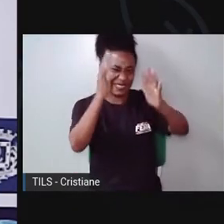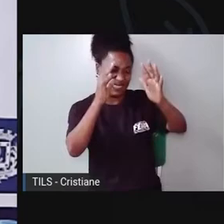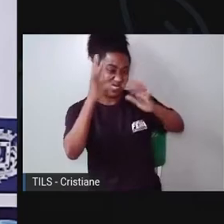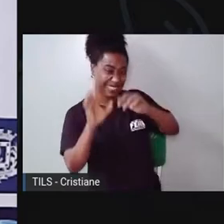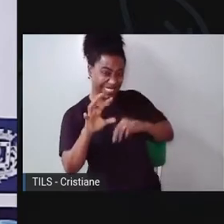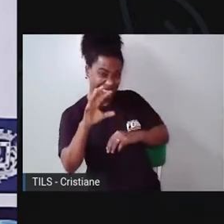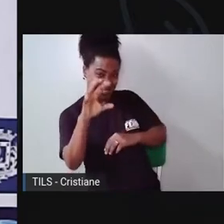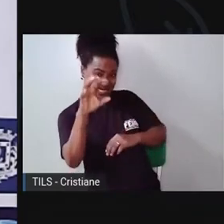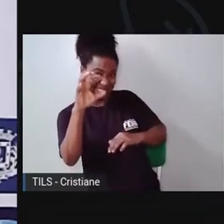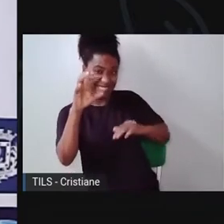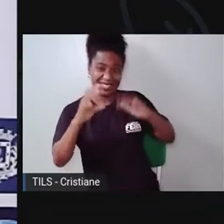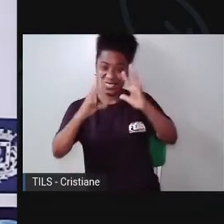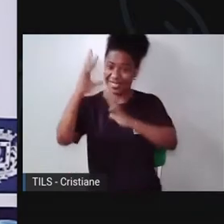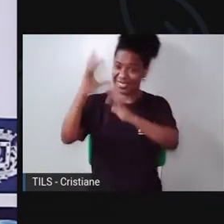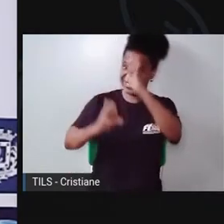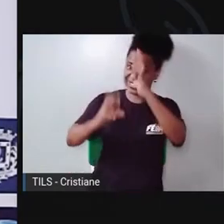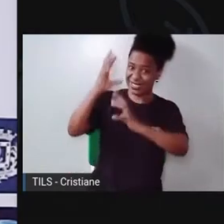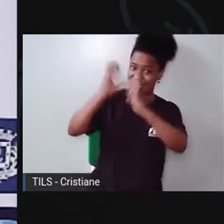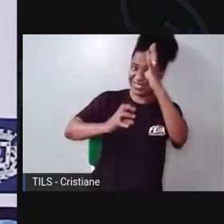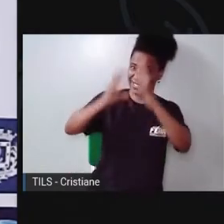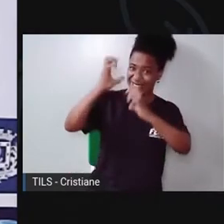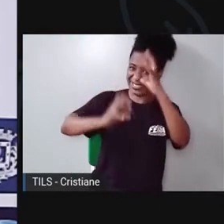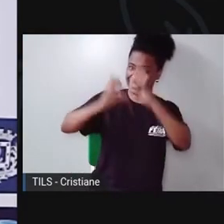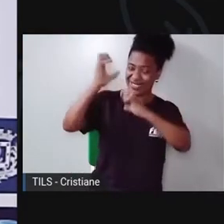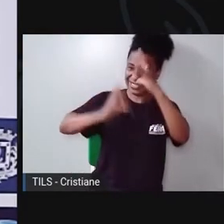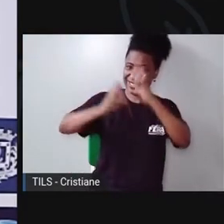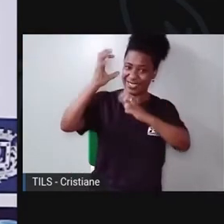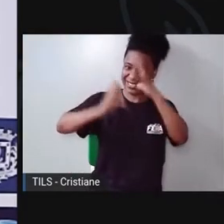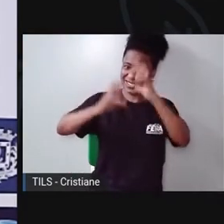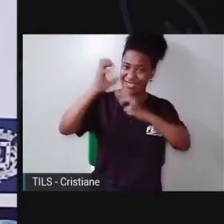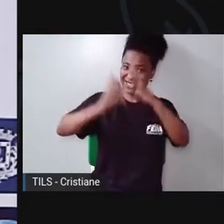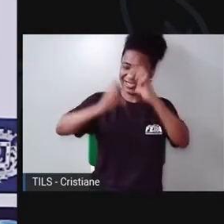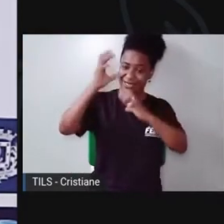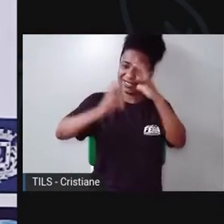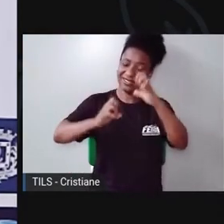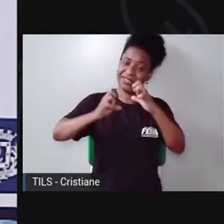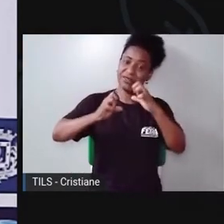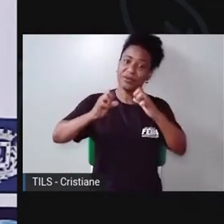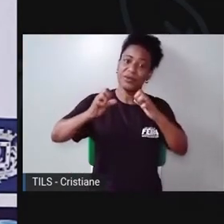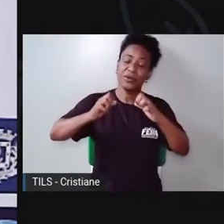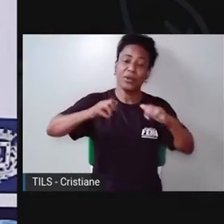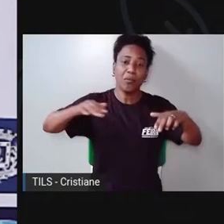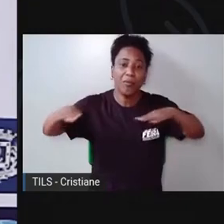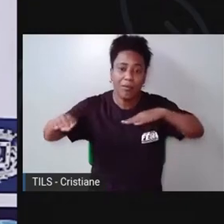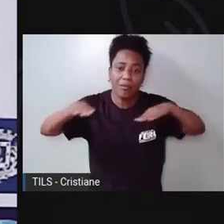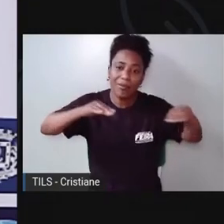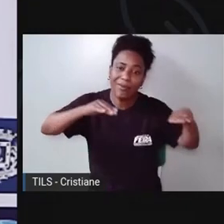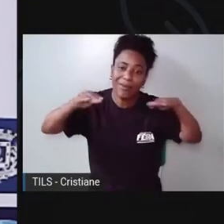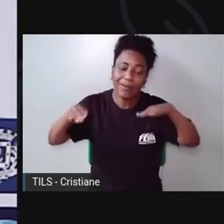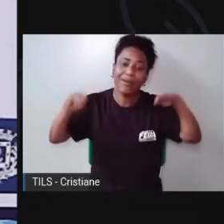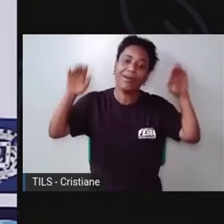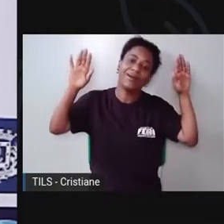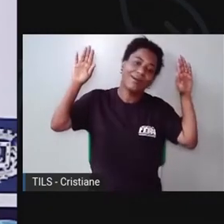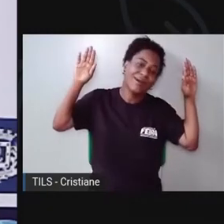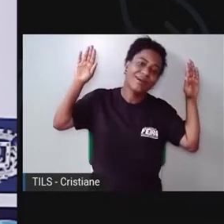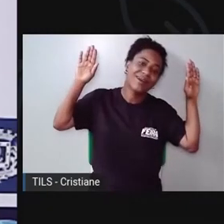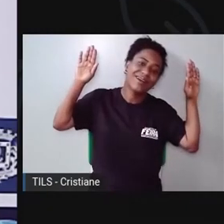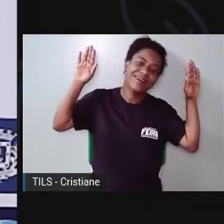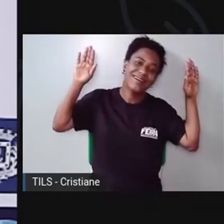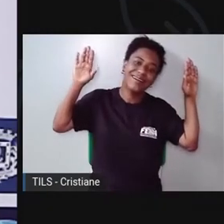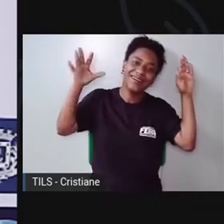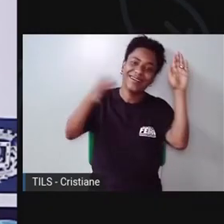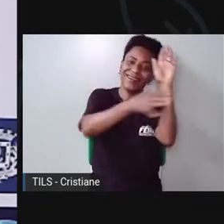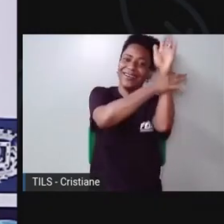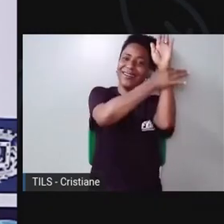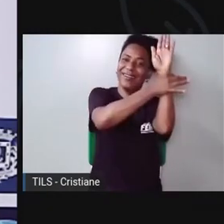E aí se embolaram tira hora e não é que jacaré ficou preso na Teia